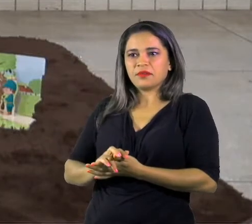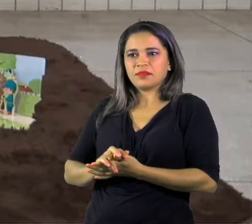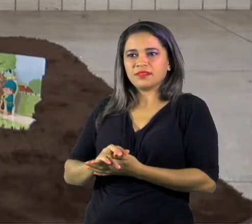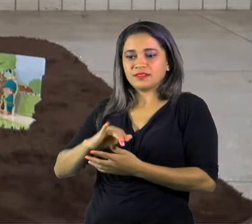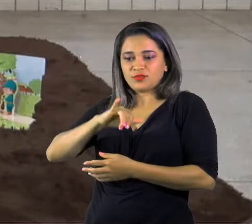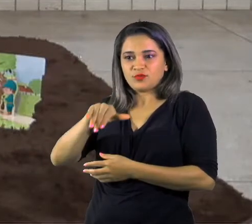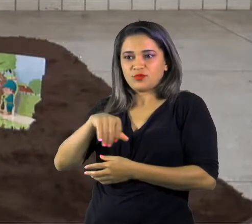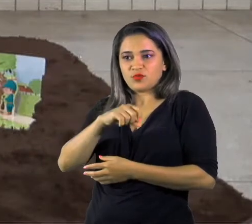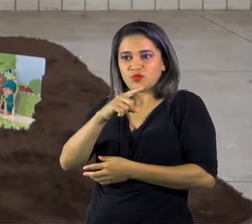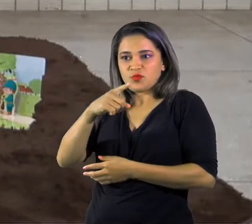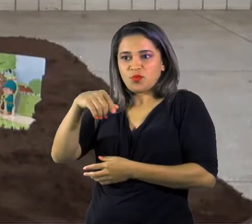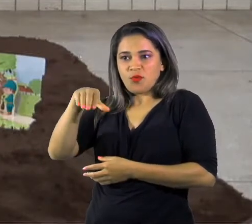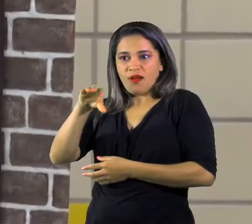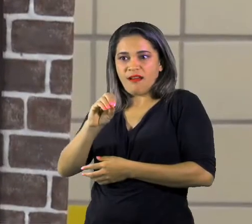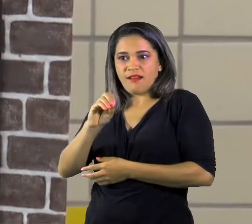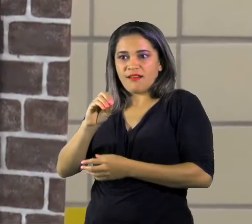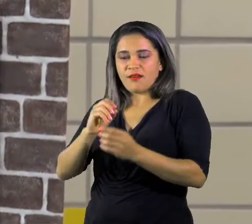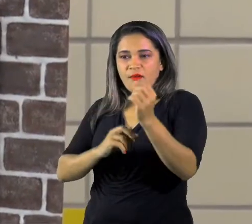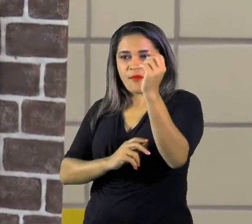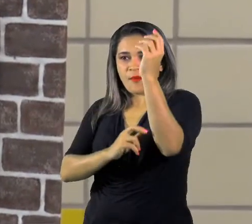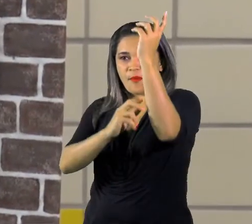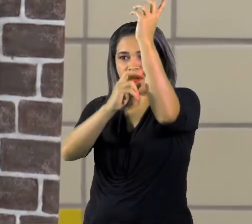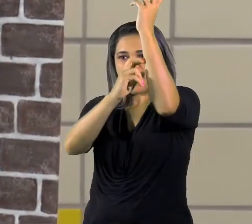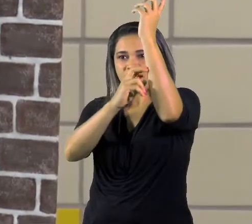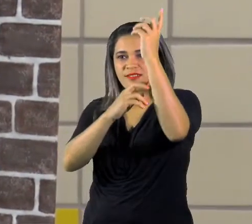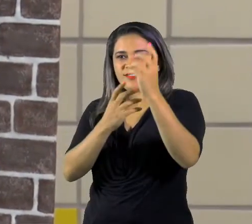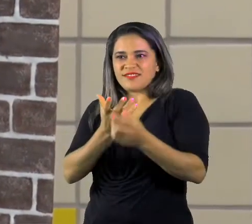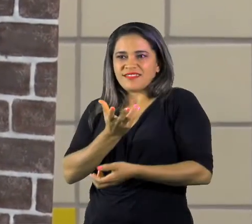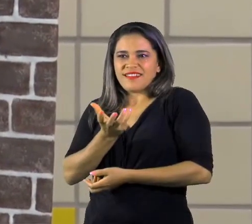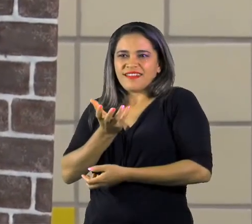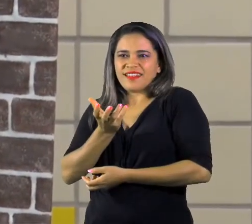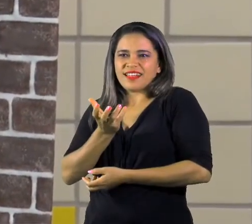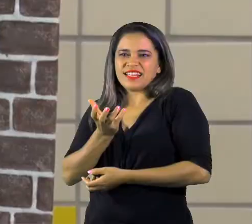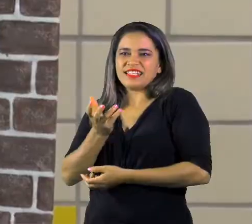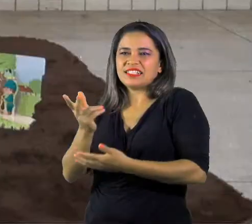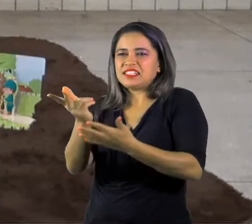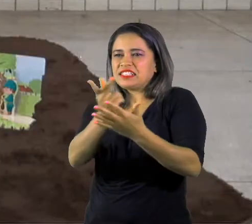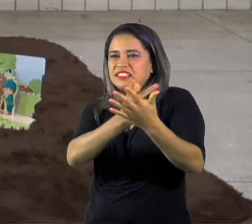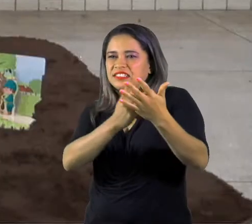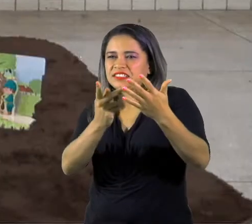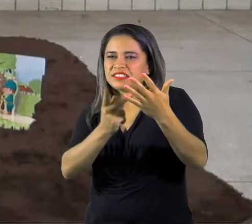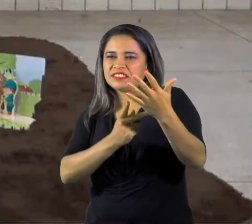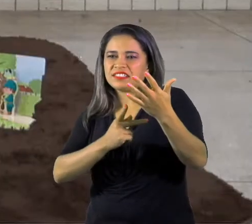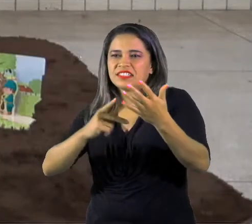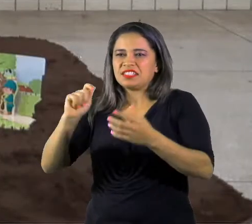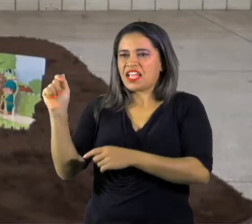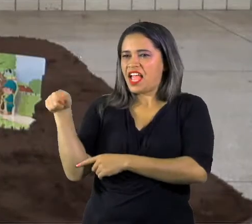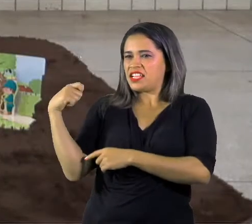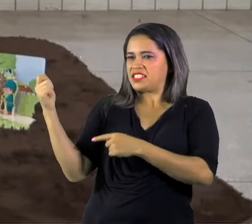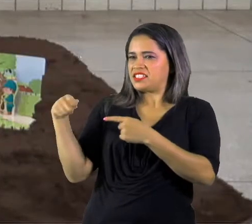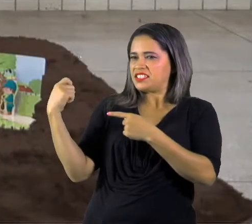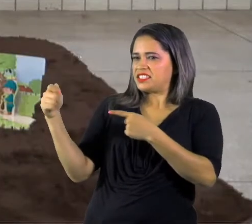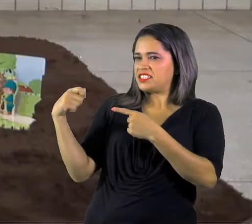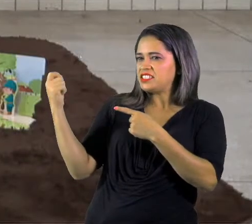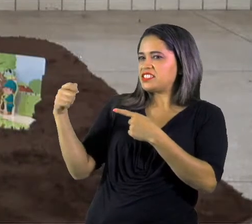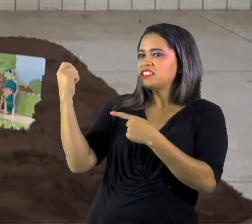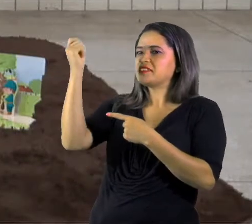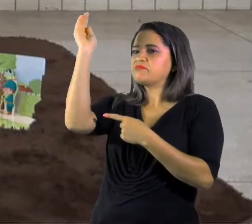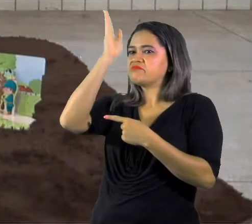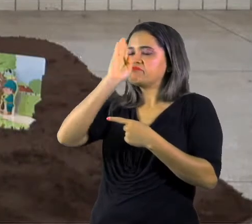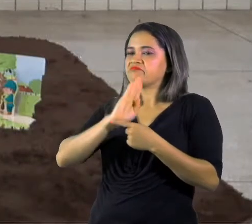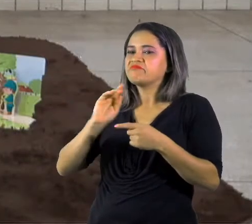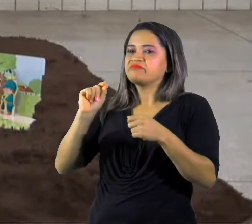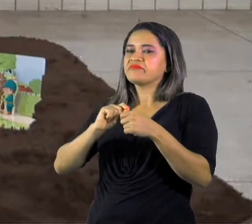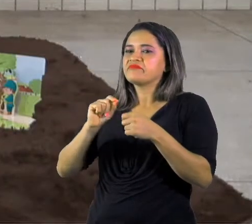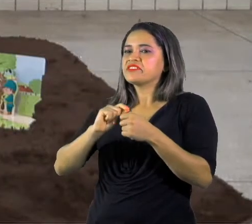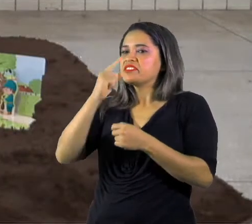feijão, a nossa querida artista brasileira, reconhecida em todo o mundo, fez essa